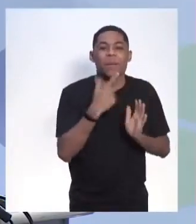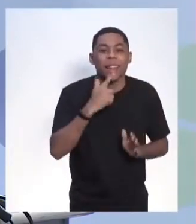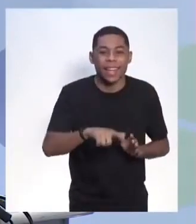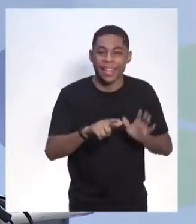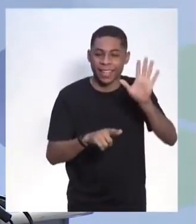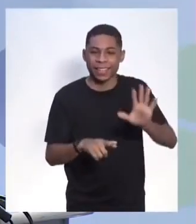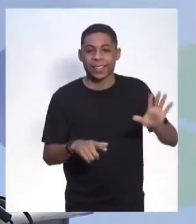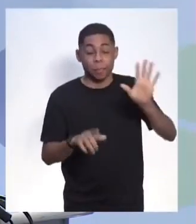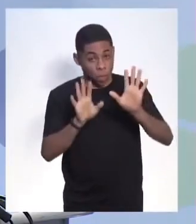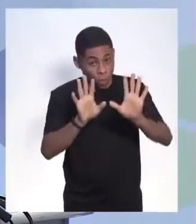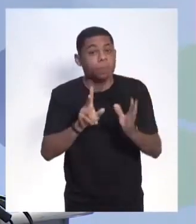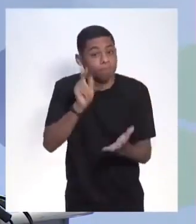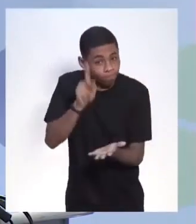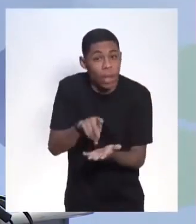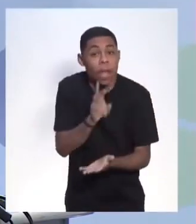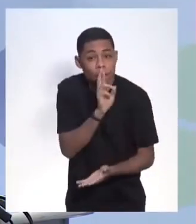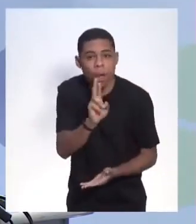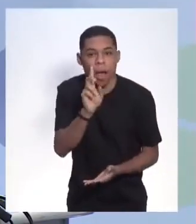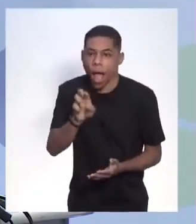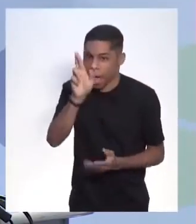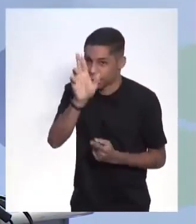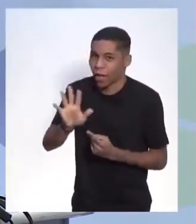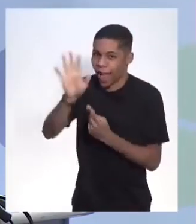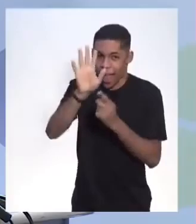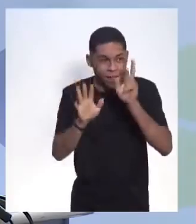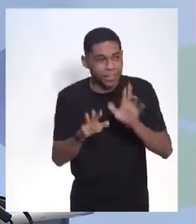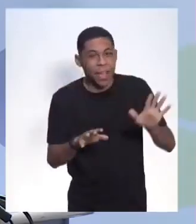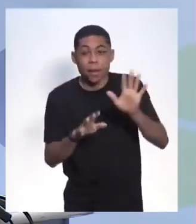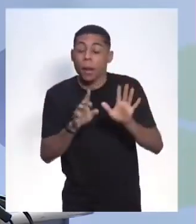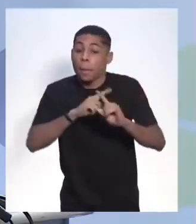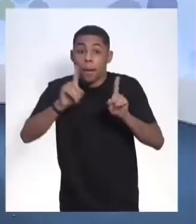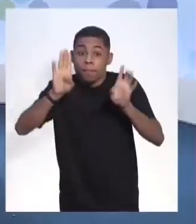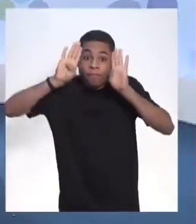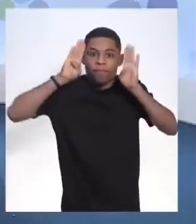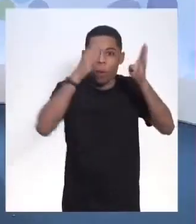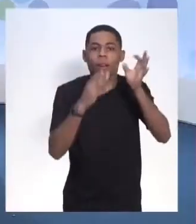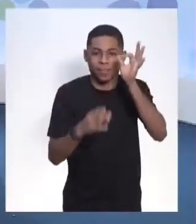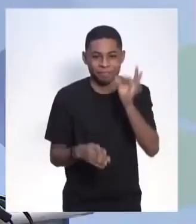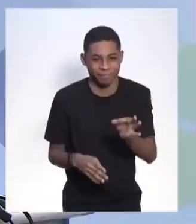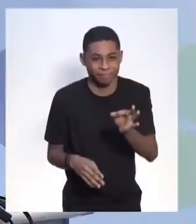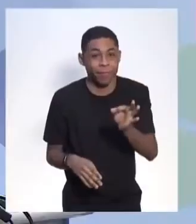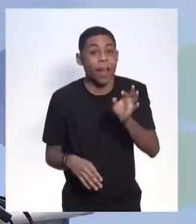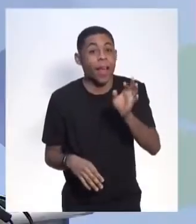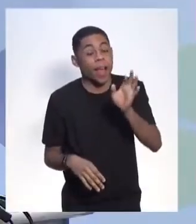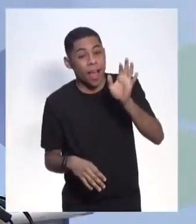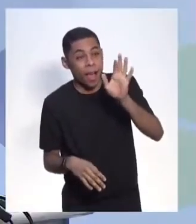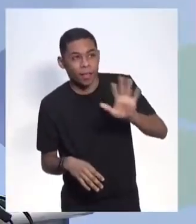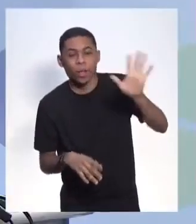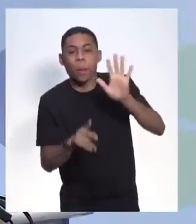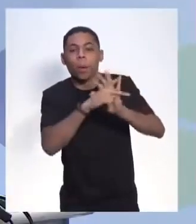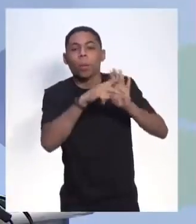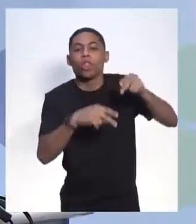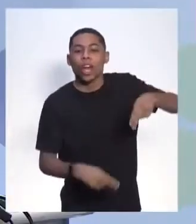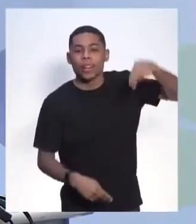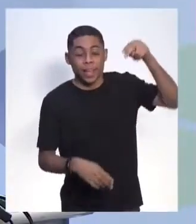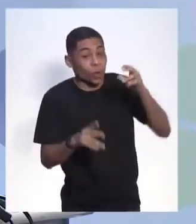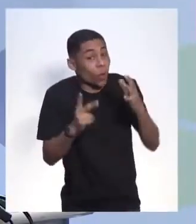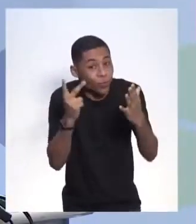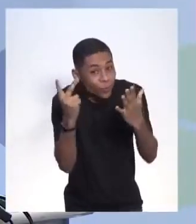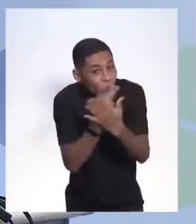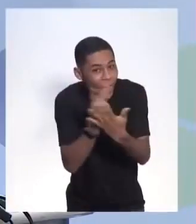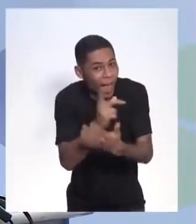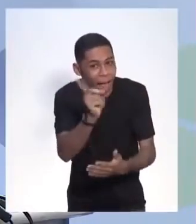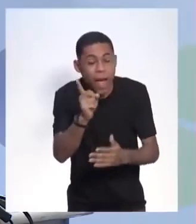É regional, tá se enfocando mais no nosso Nordeste, tá, Lari? Não tá tão errada, mas aí a gente tem que lembrar que